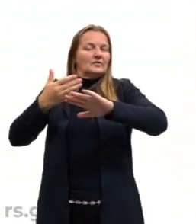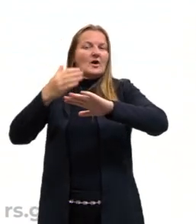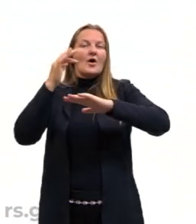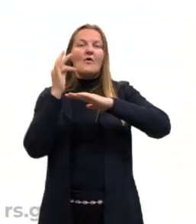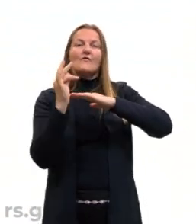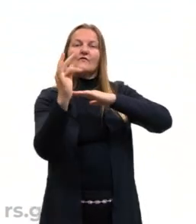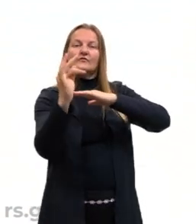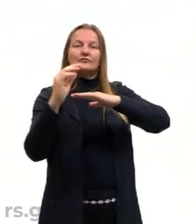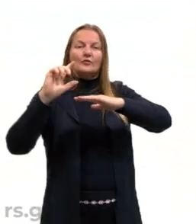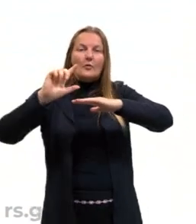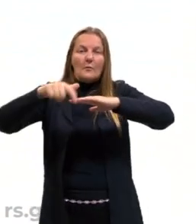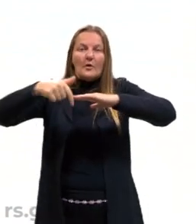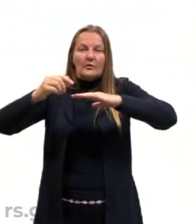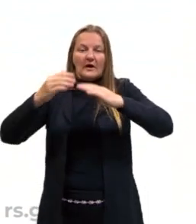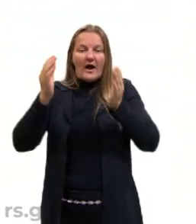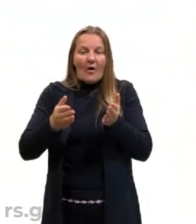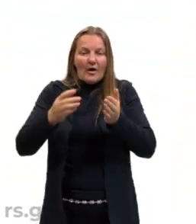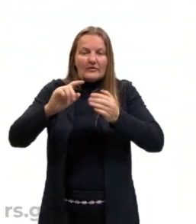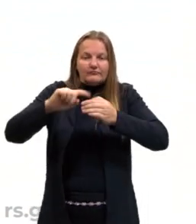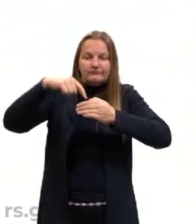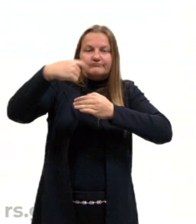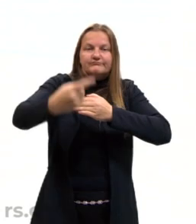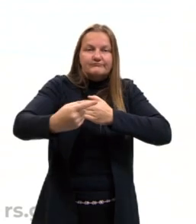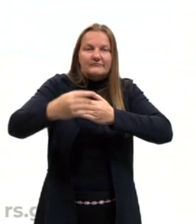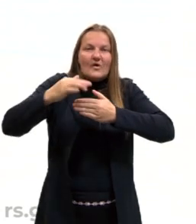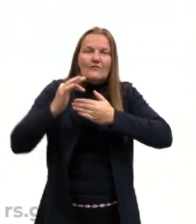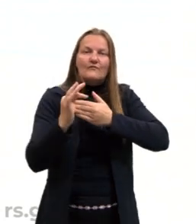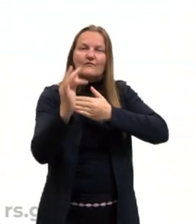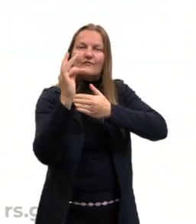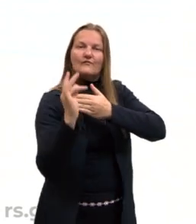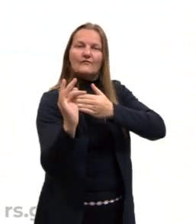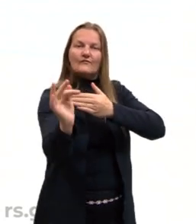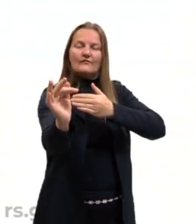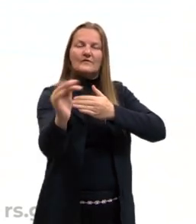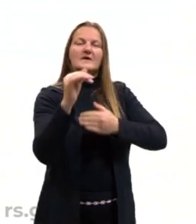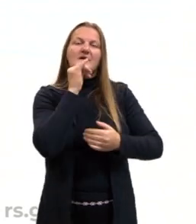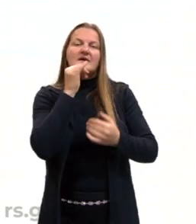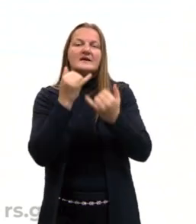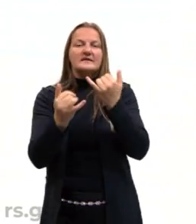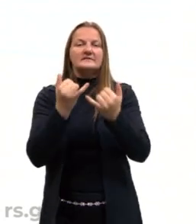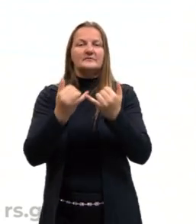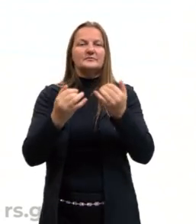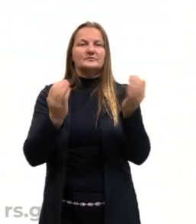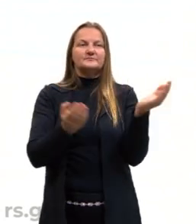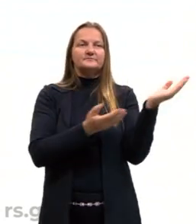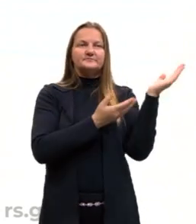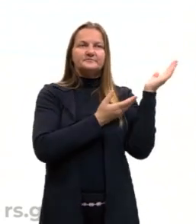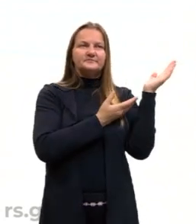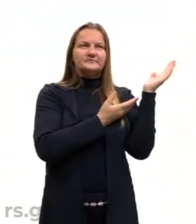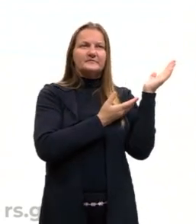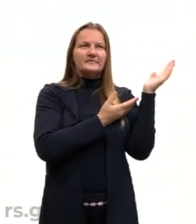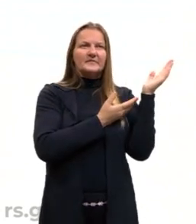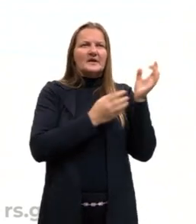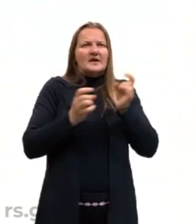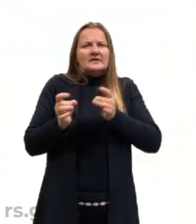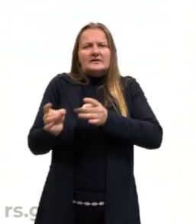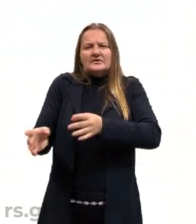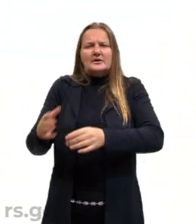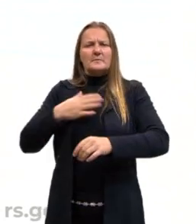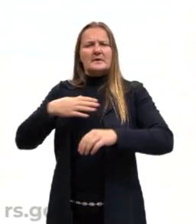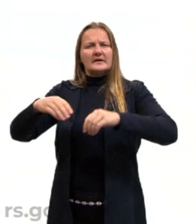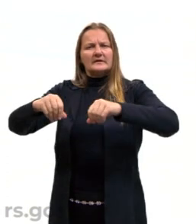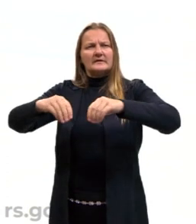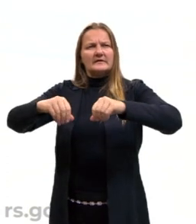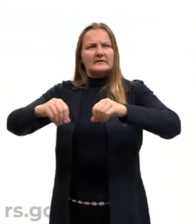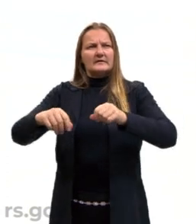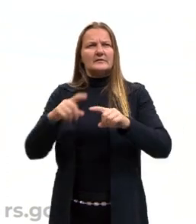futuro é posterior ao agora certo então temos um exemplo ali deixarei minha terra